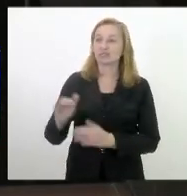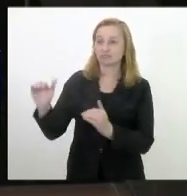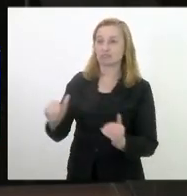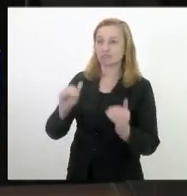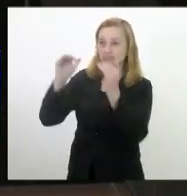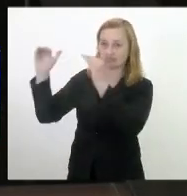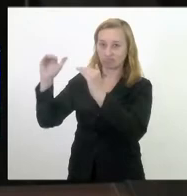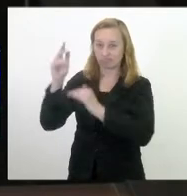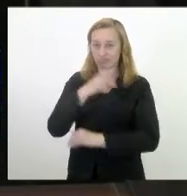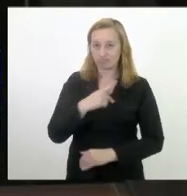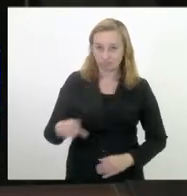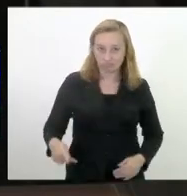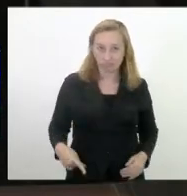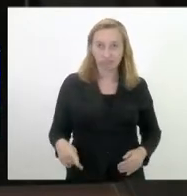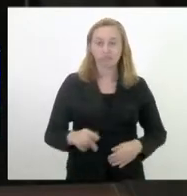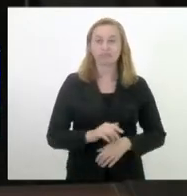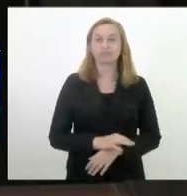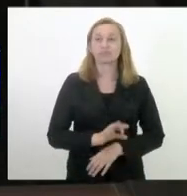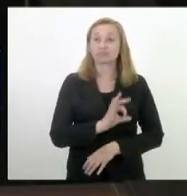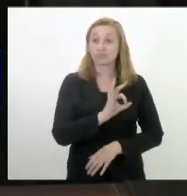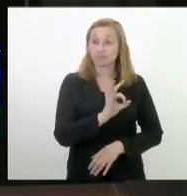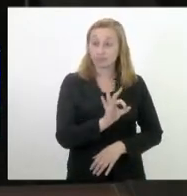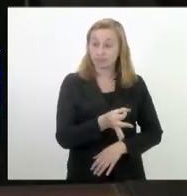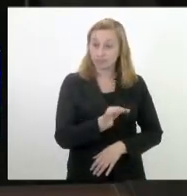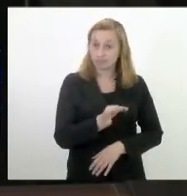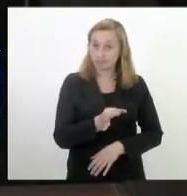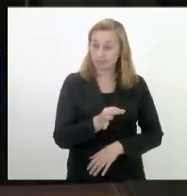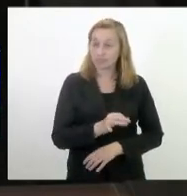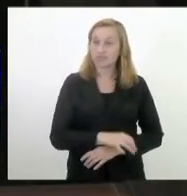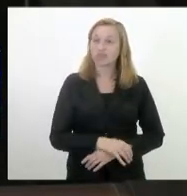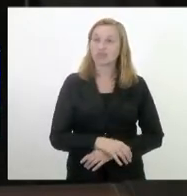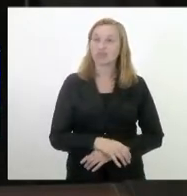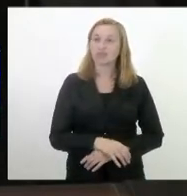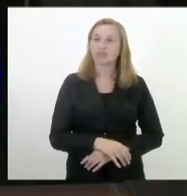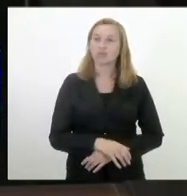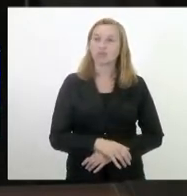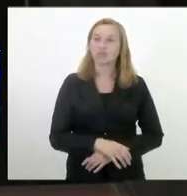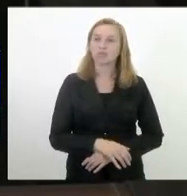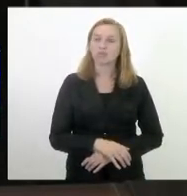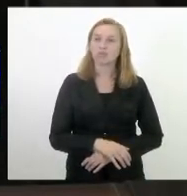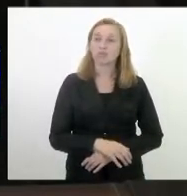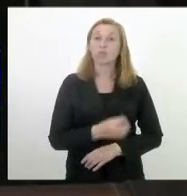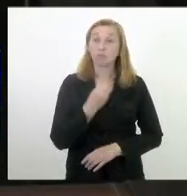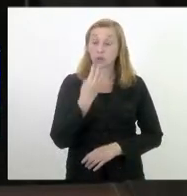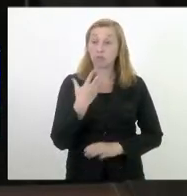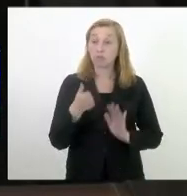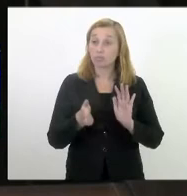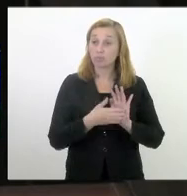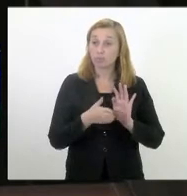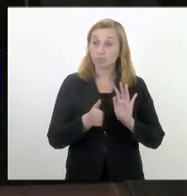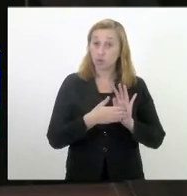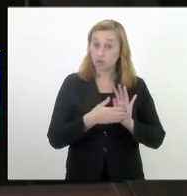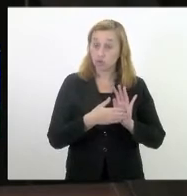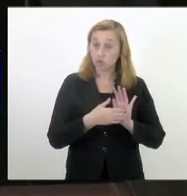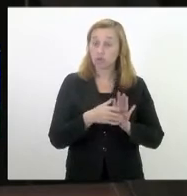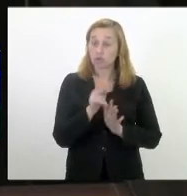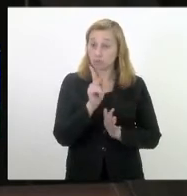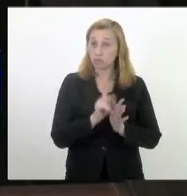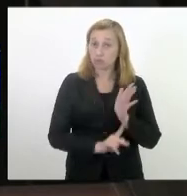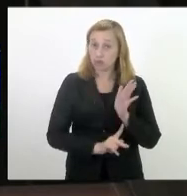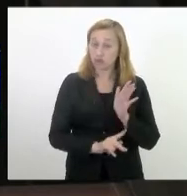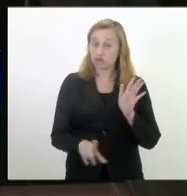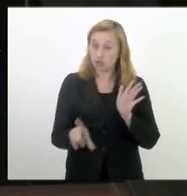Excelência acerta em cheio em propor o presente projeto de lei.